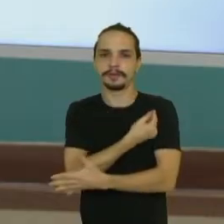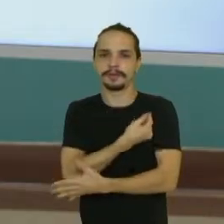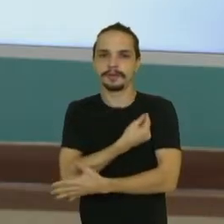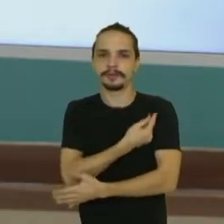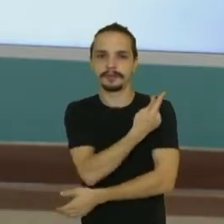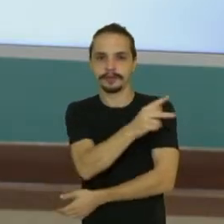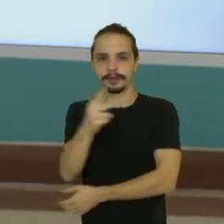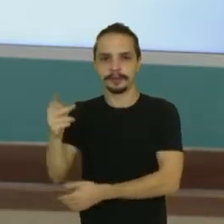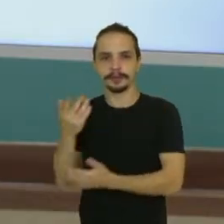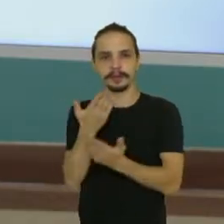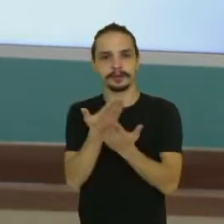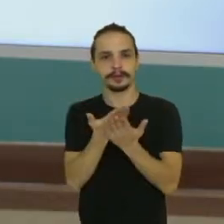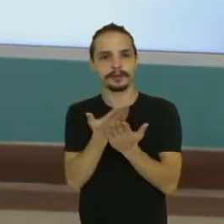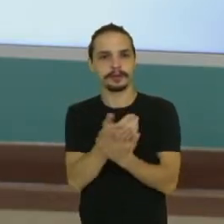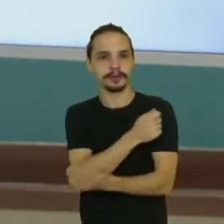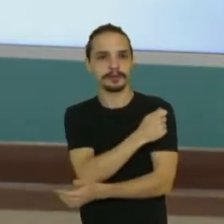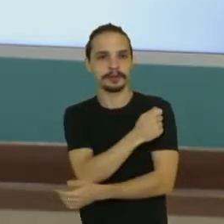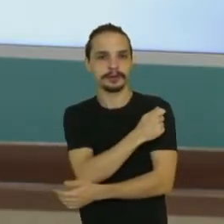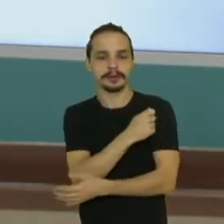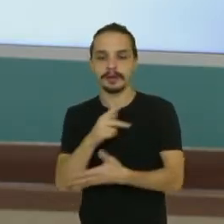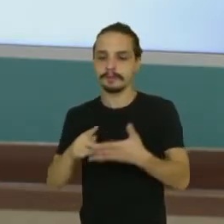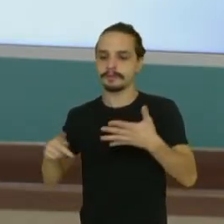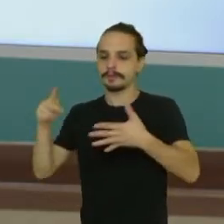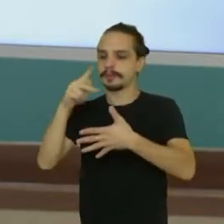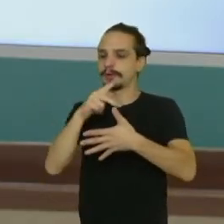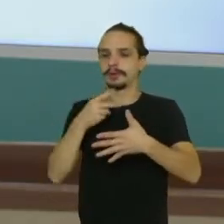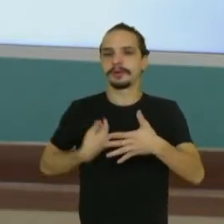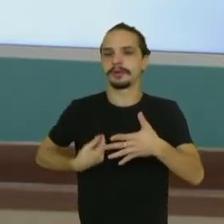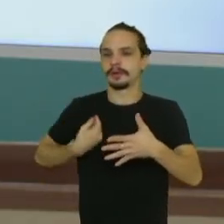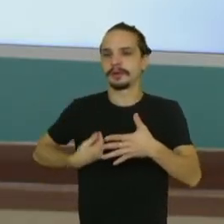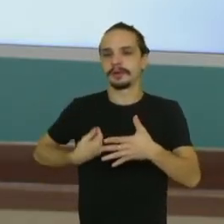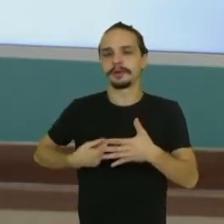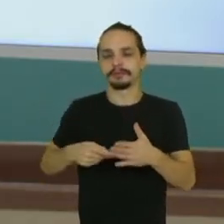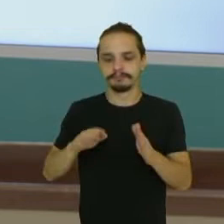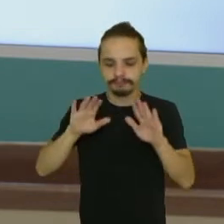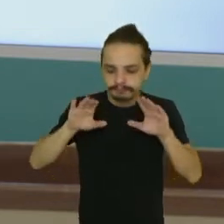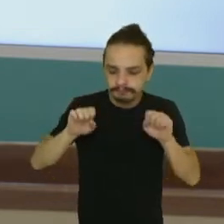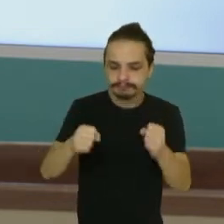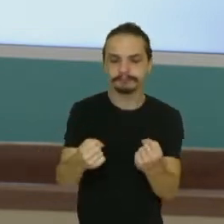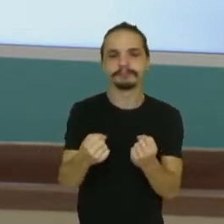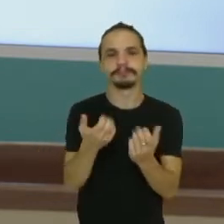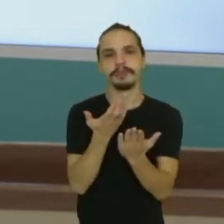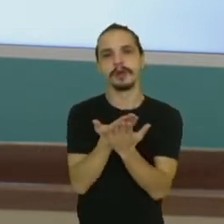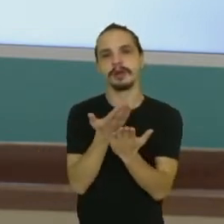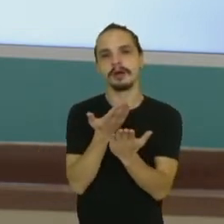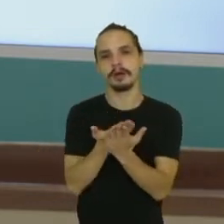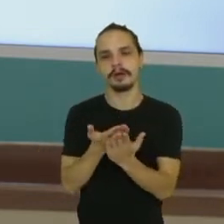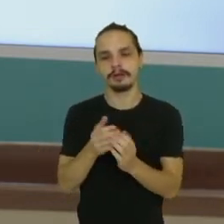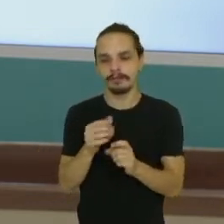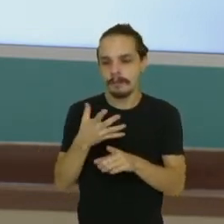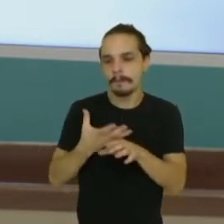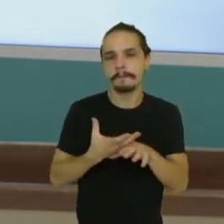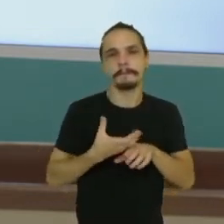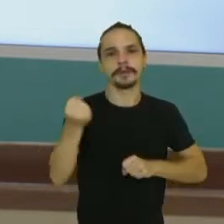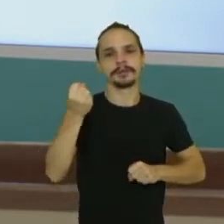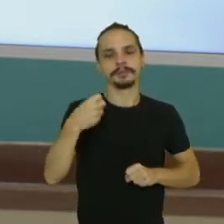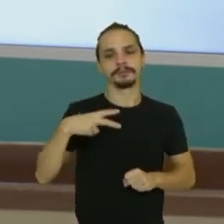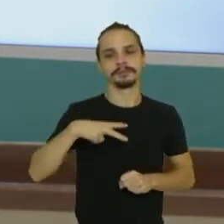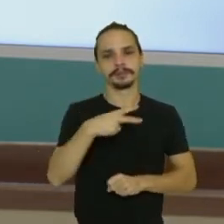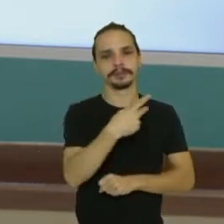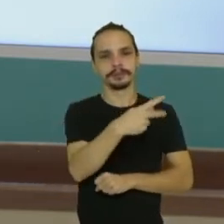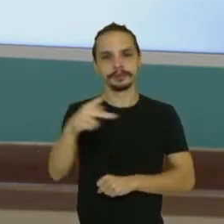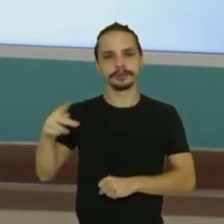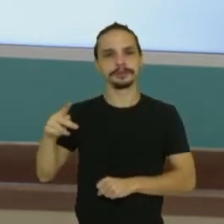ser ali ó colocado entre as prioridades da sua vida essas dedicação aos estudos o teu sucesso pessoal